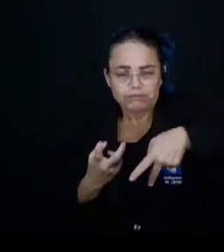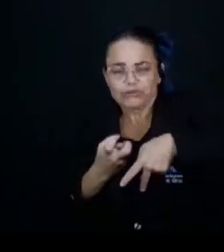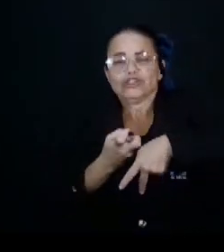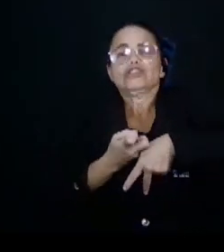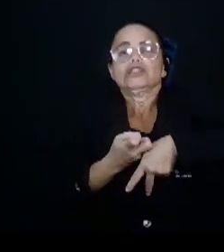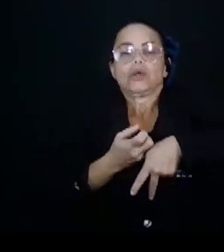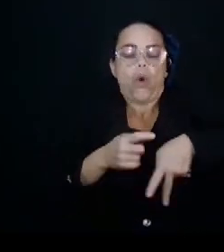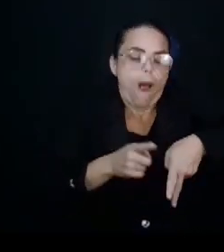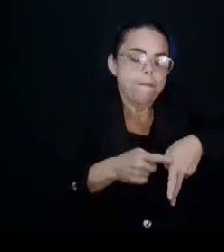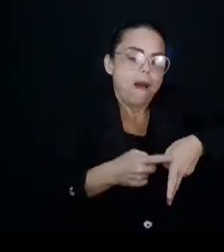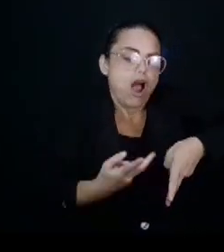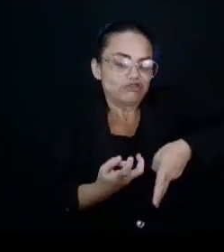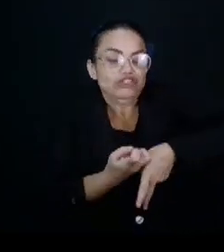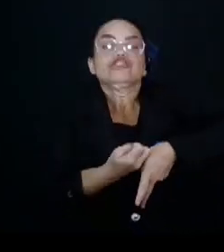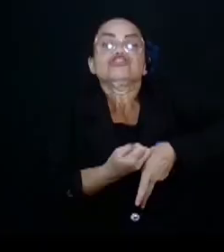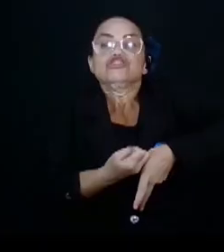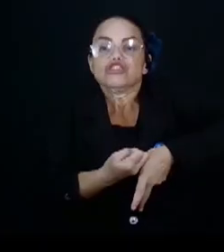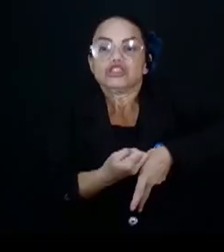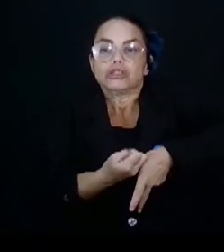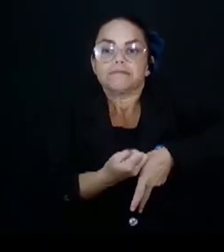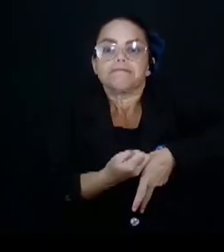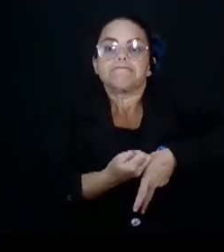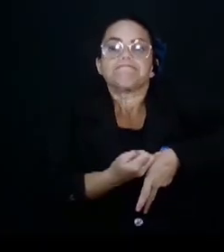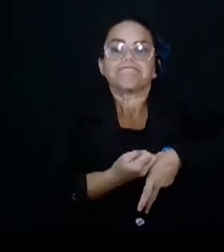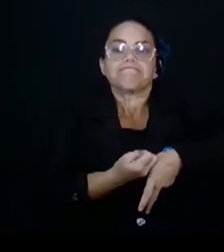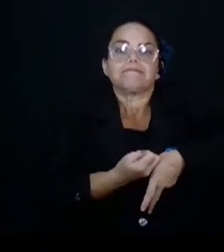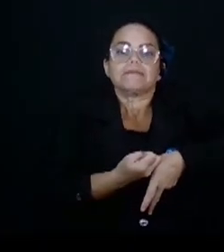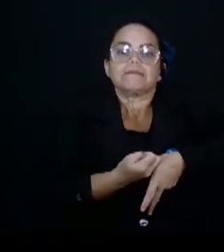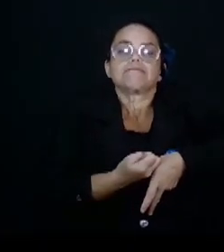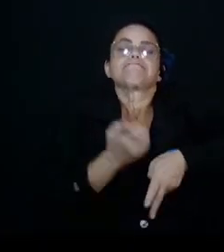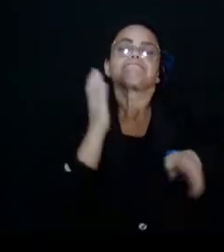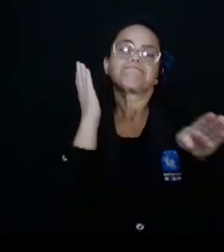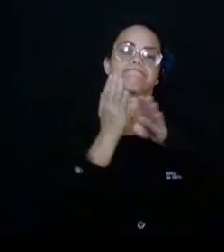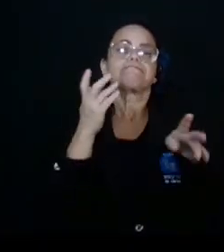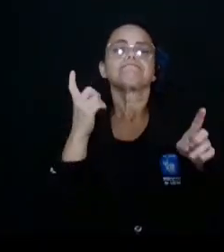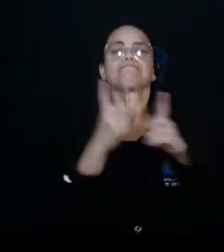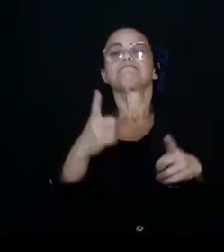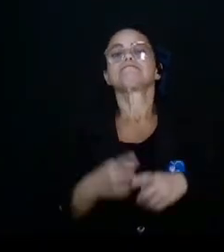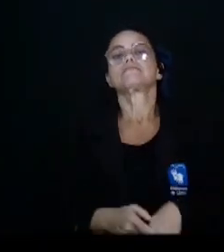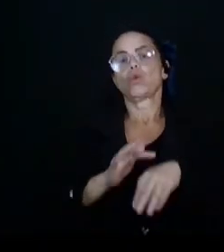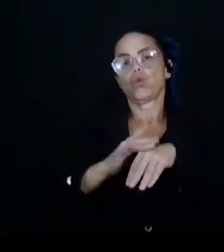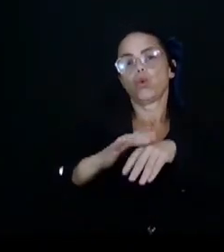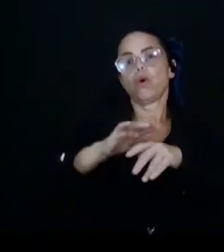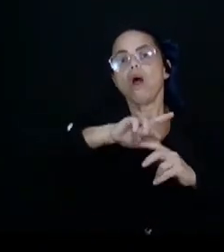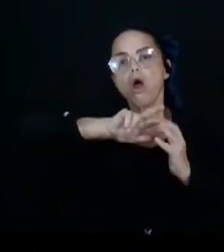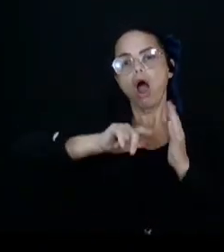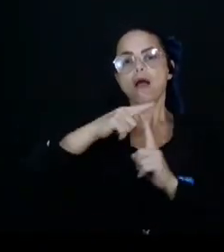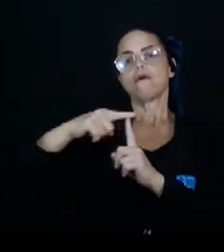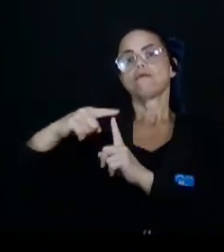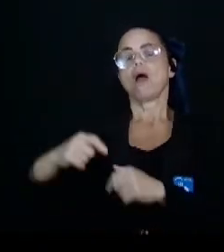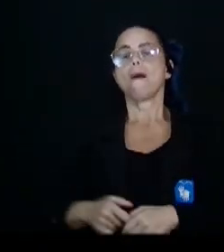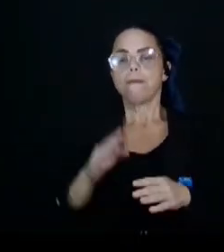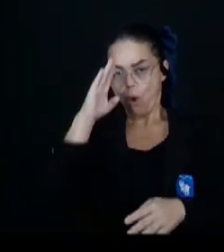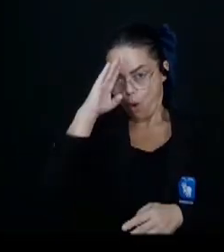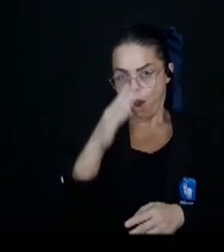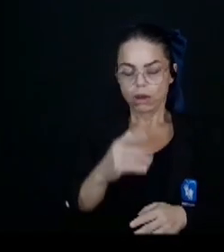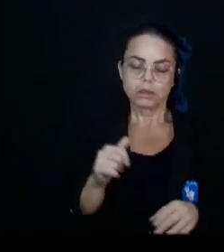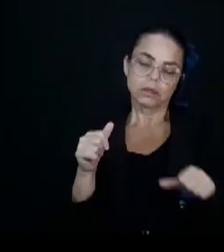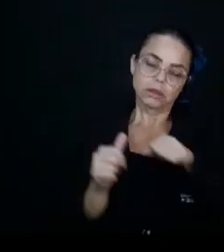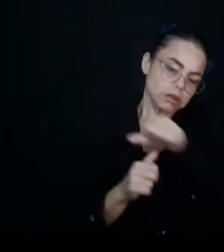exame que diagnostica essas doenças. E quais são essas principais alterações, né,